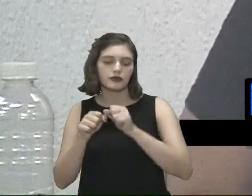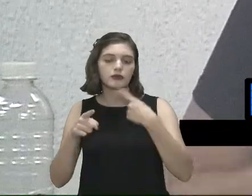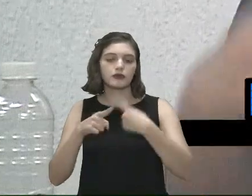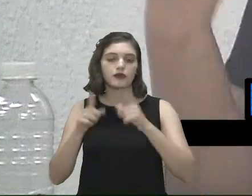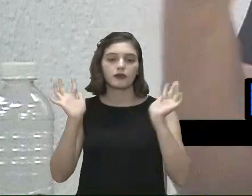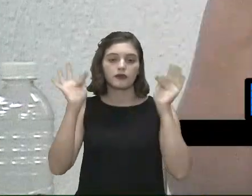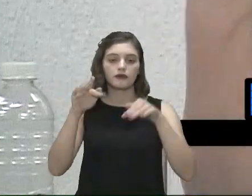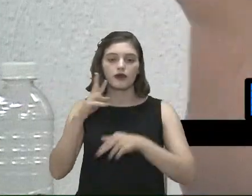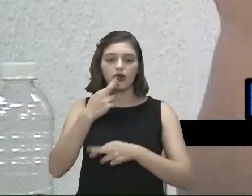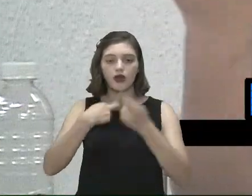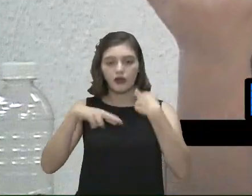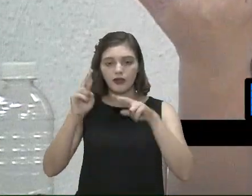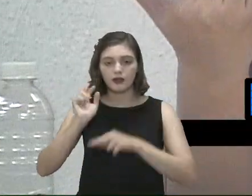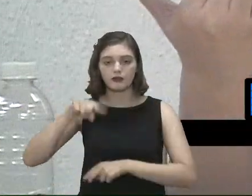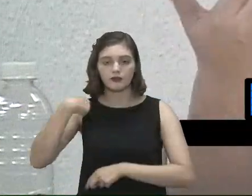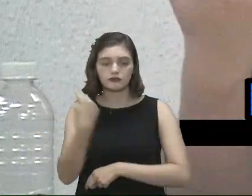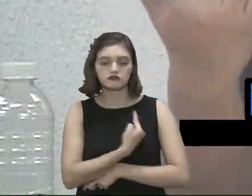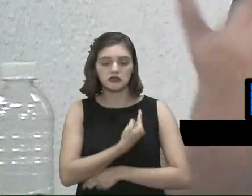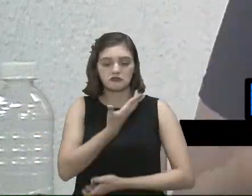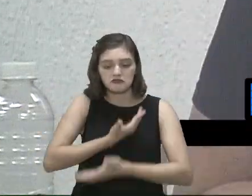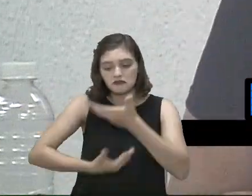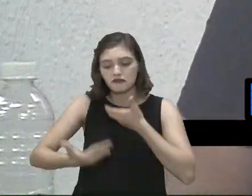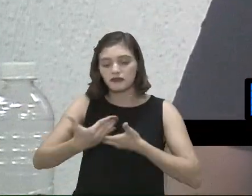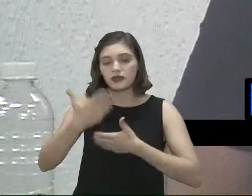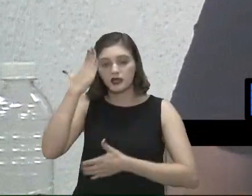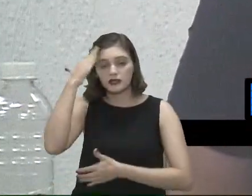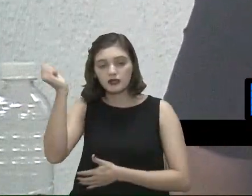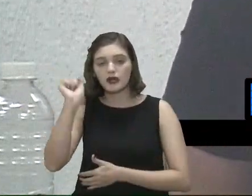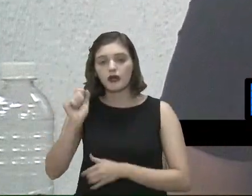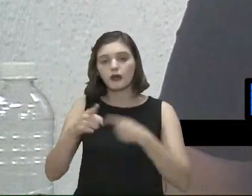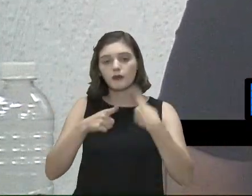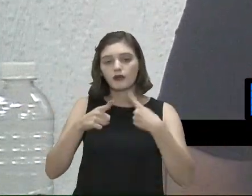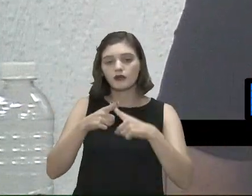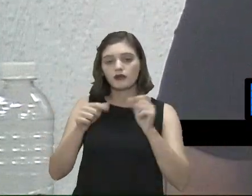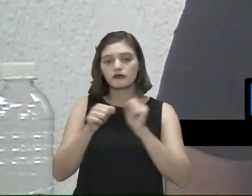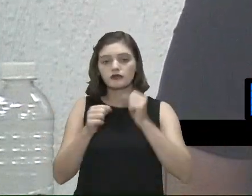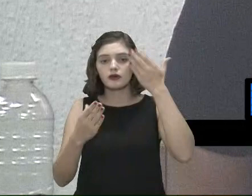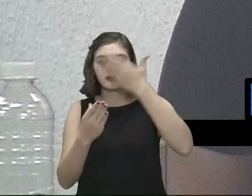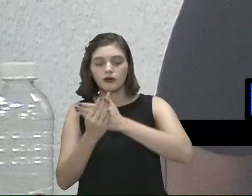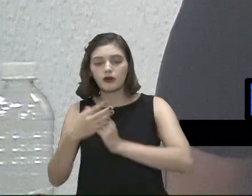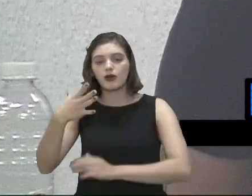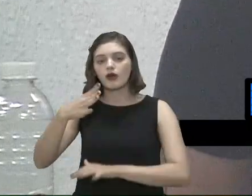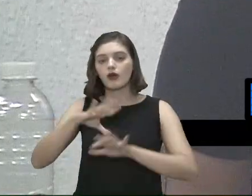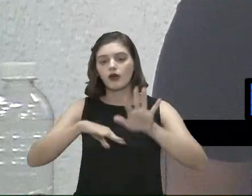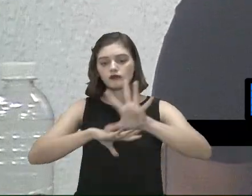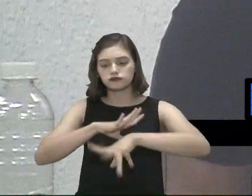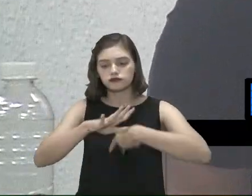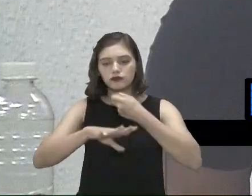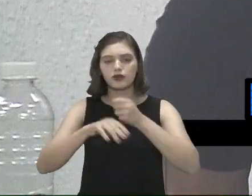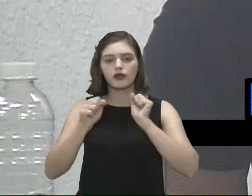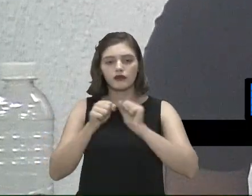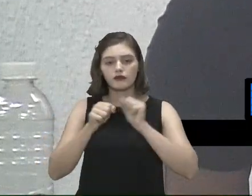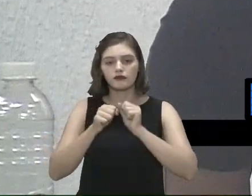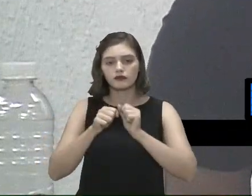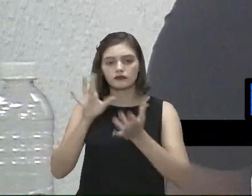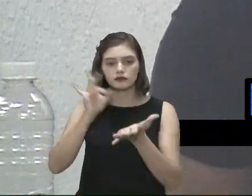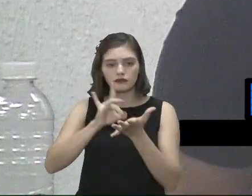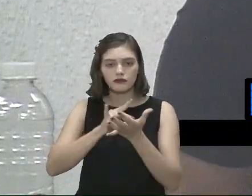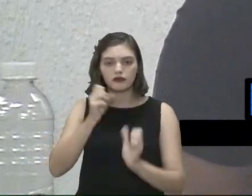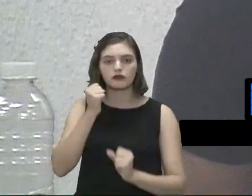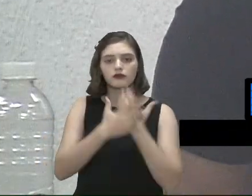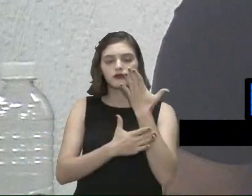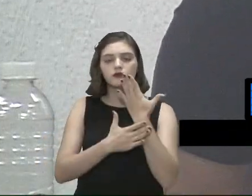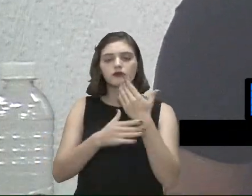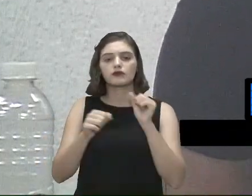nós reclamamos com nós mesmas. Porque a gente sabe, porque isso vai ser encaminhado a uma ouvidoria. Mas essa ouvidoria fará, de fato, algo? Há